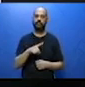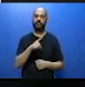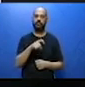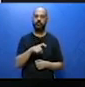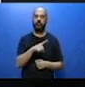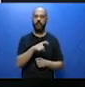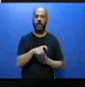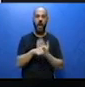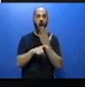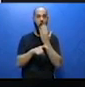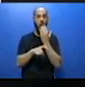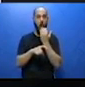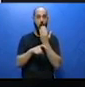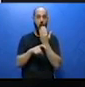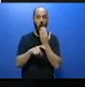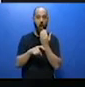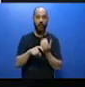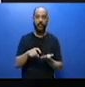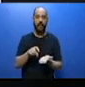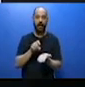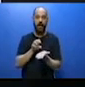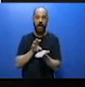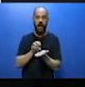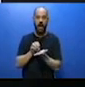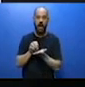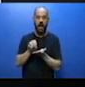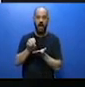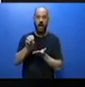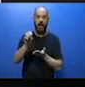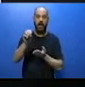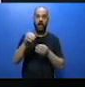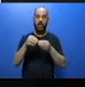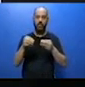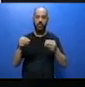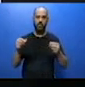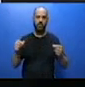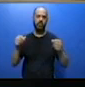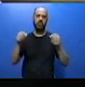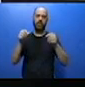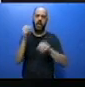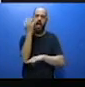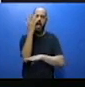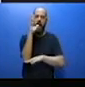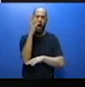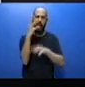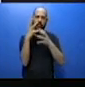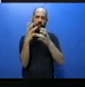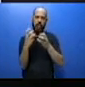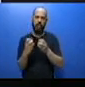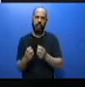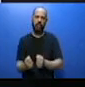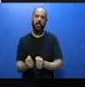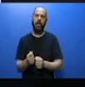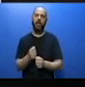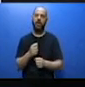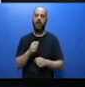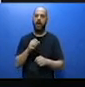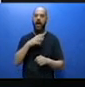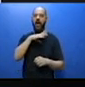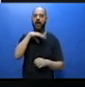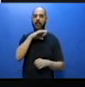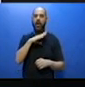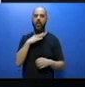matéria orgânica, como o esterco, as plantas, os restos de animais. E esse material